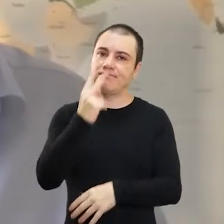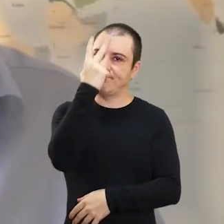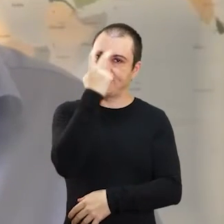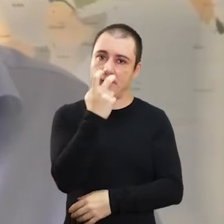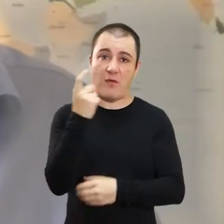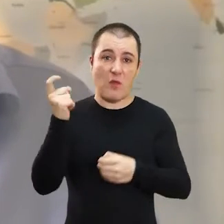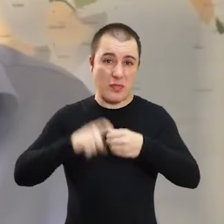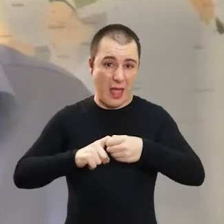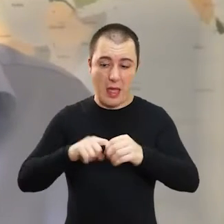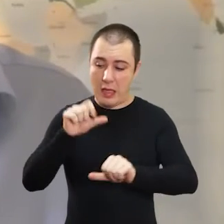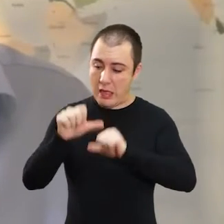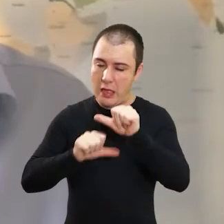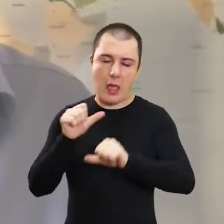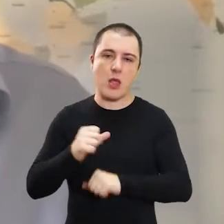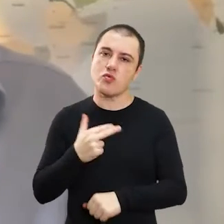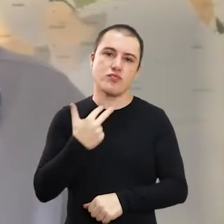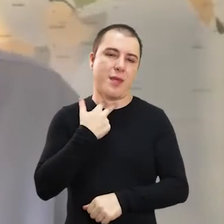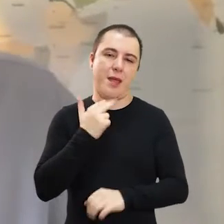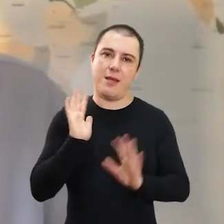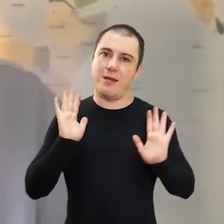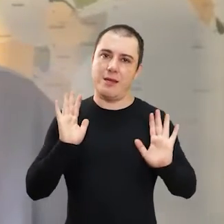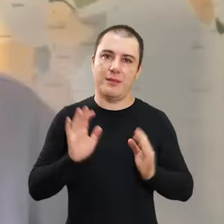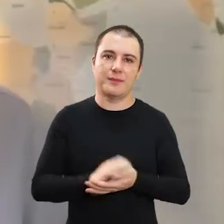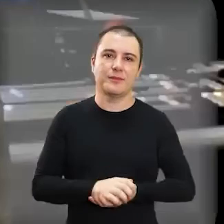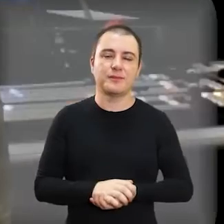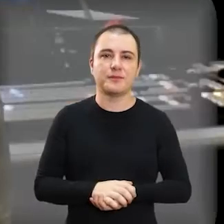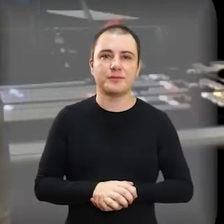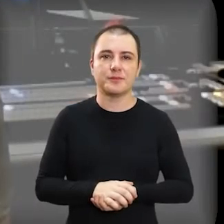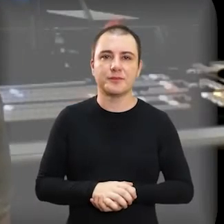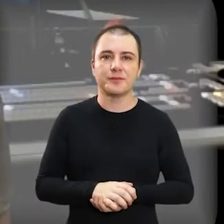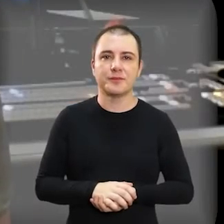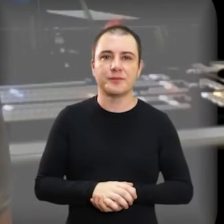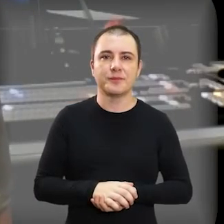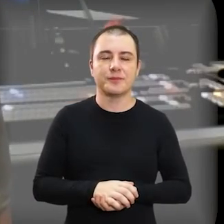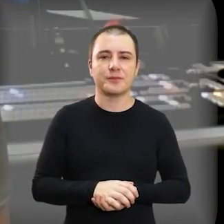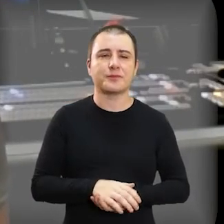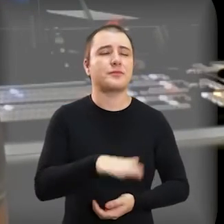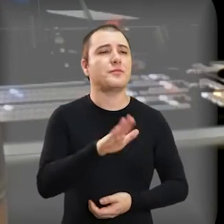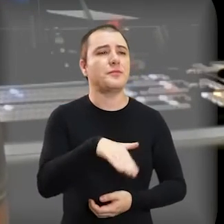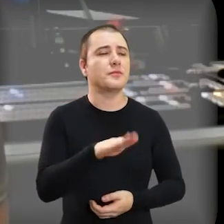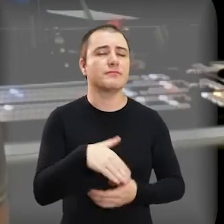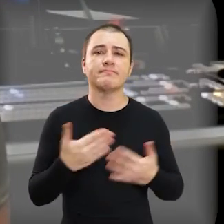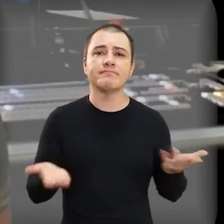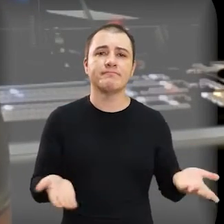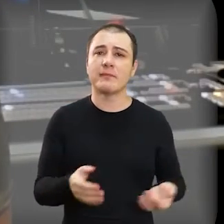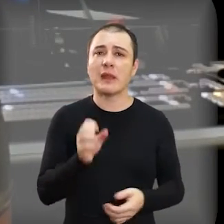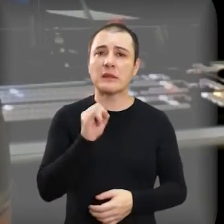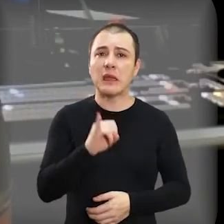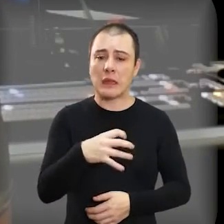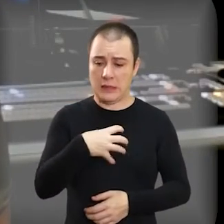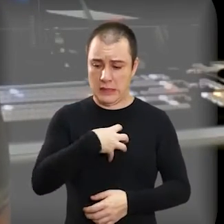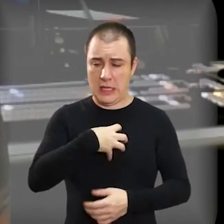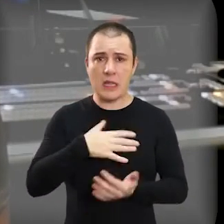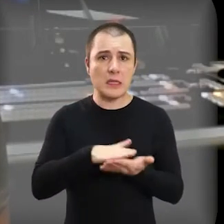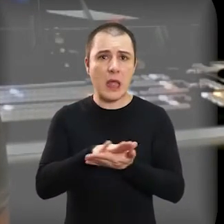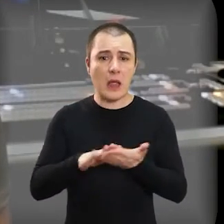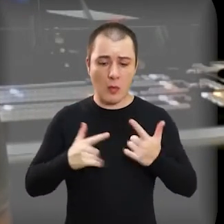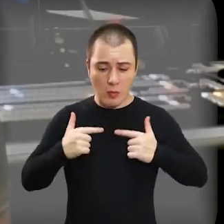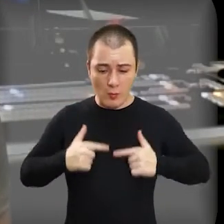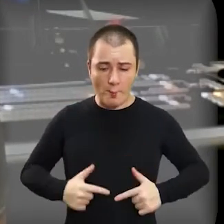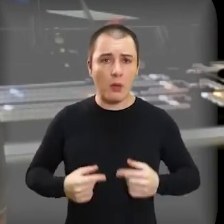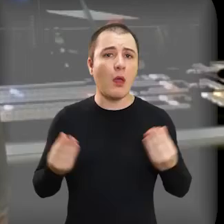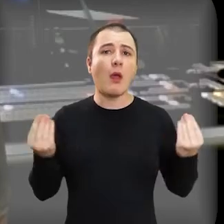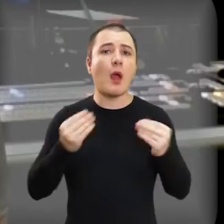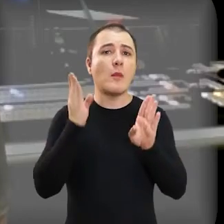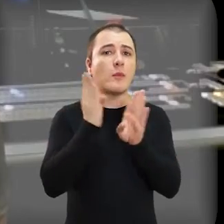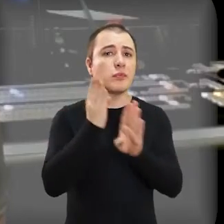perda de visão, ela passa a ser irreversível. Doutor Cardillo, e se não há sintomas, como diagnosticar